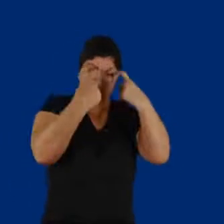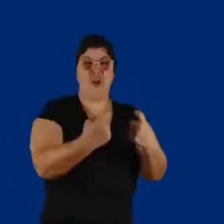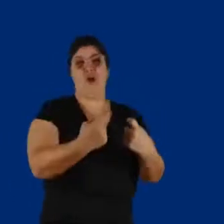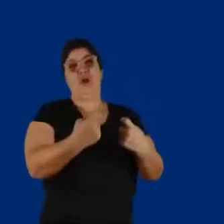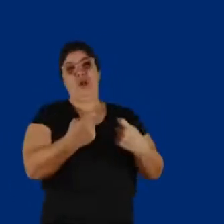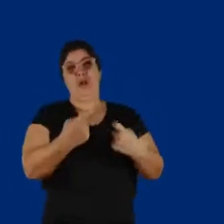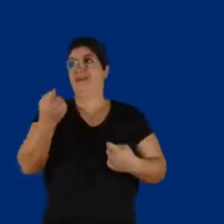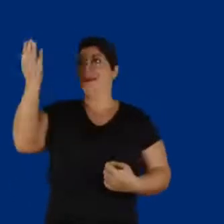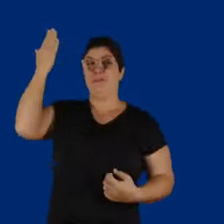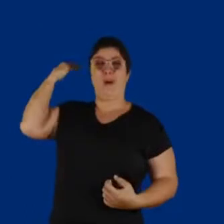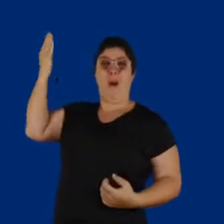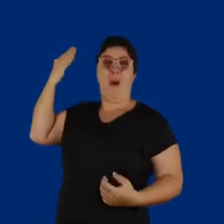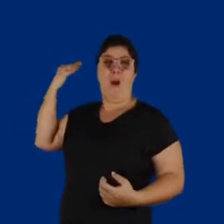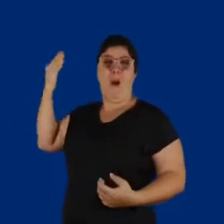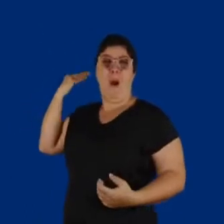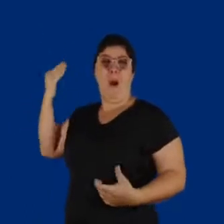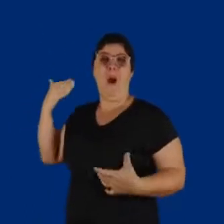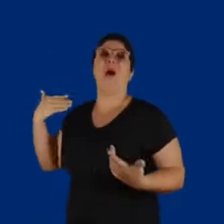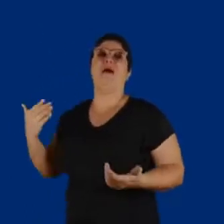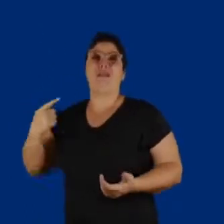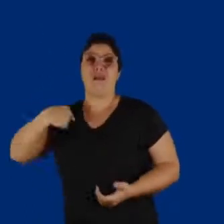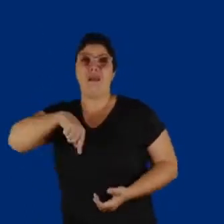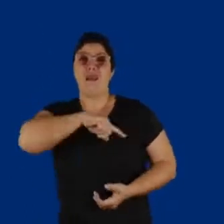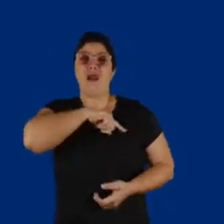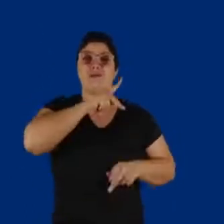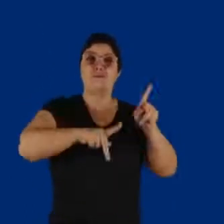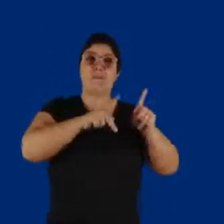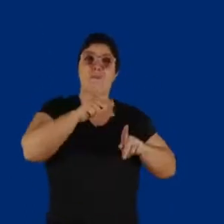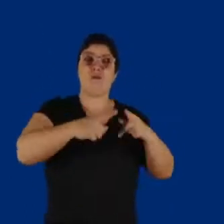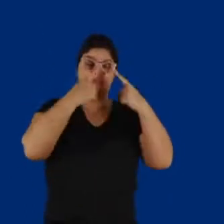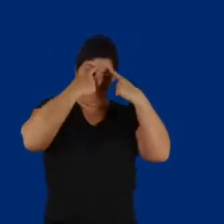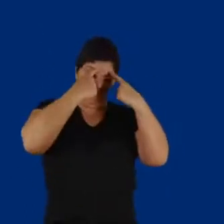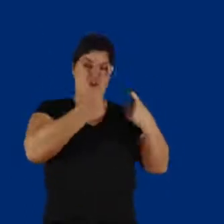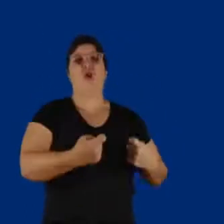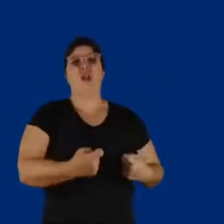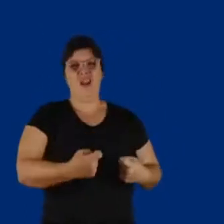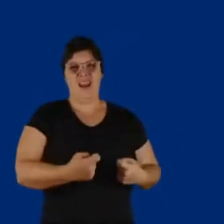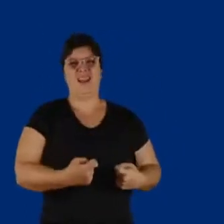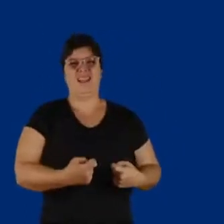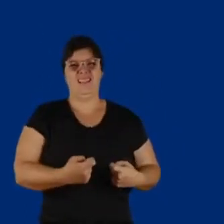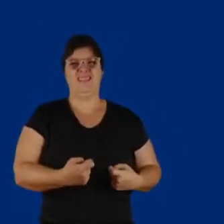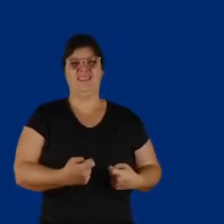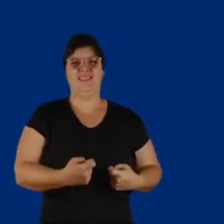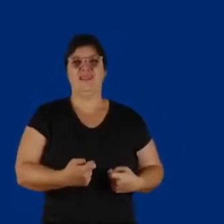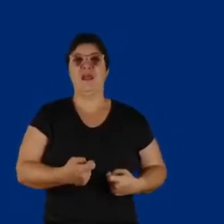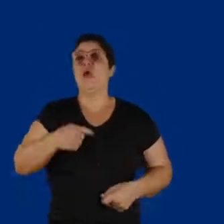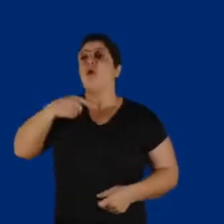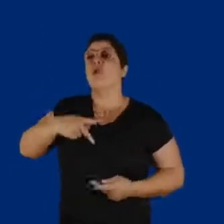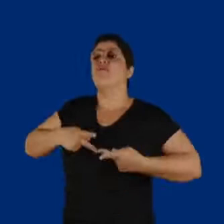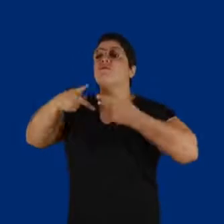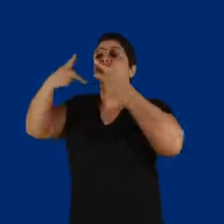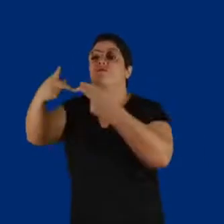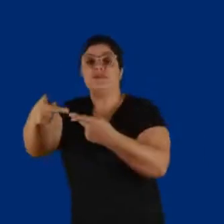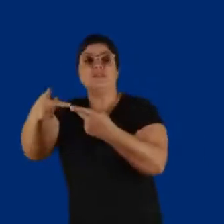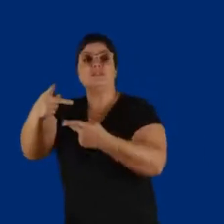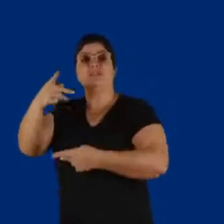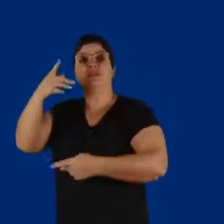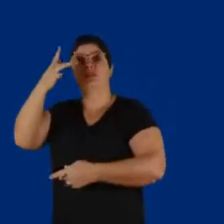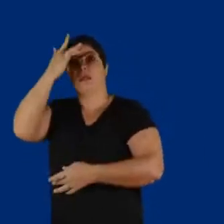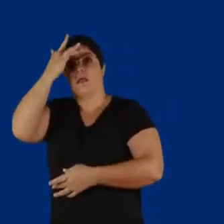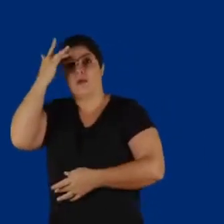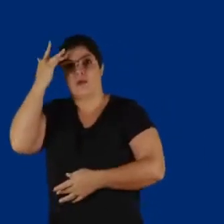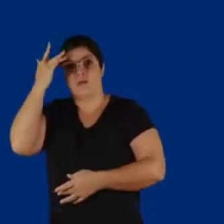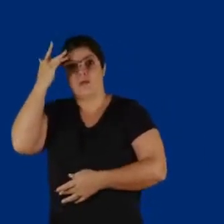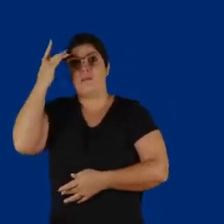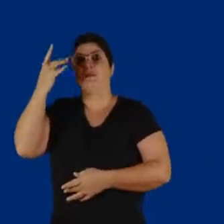de violência. Nós somos uma população extremamente violenta. Eu estava agora visitando um paciente meu lá no subúrbio de Água Santa, né, que é onde tem o presídio lá e